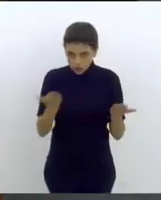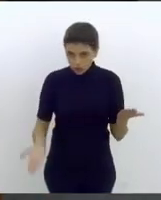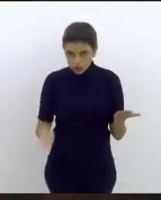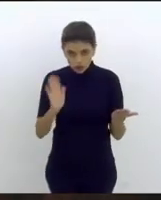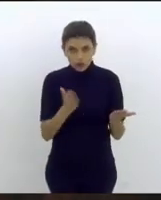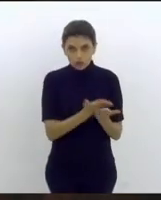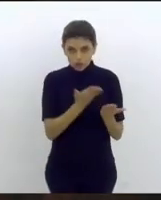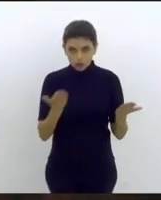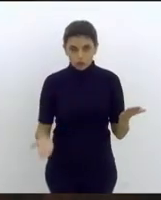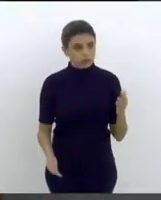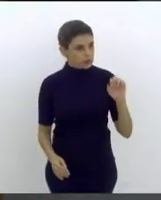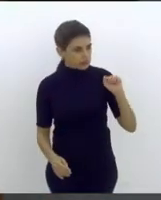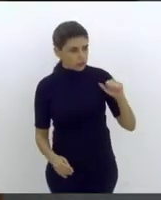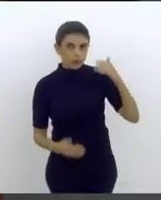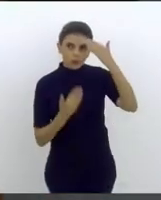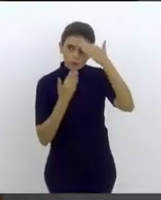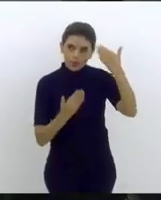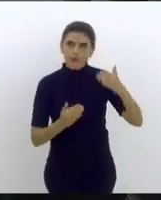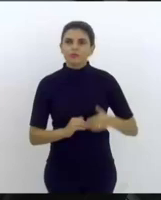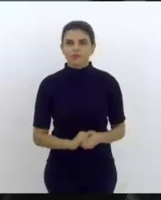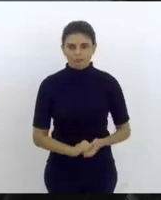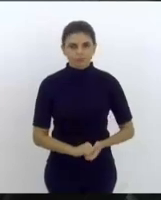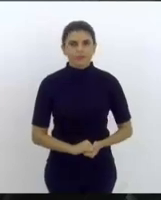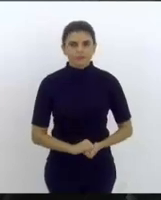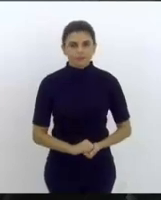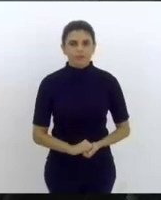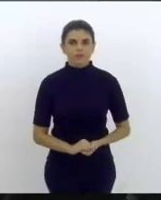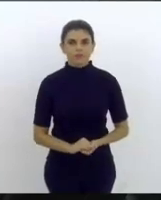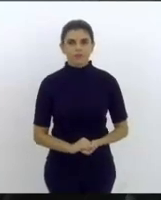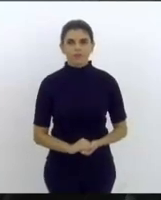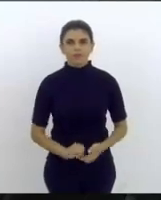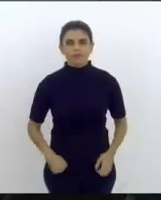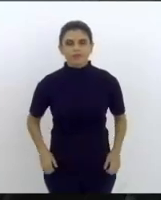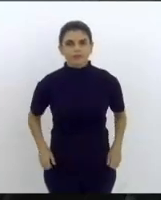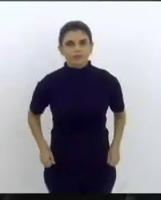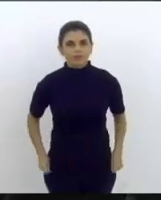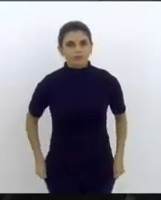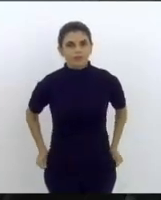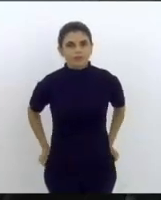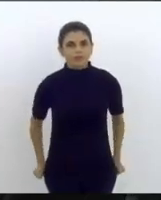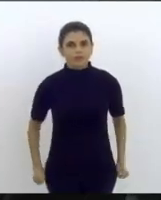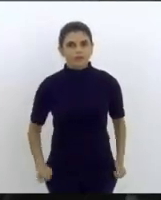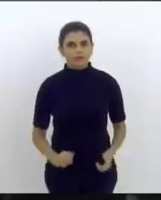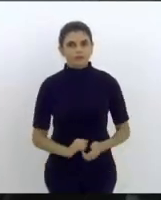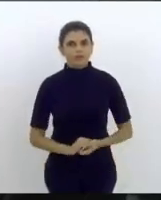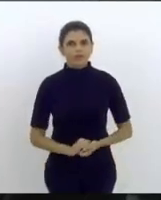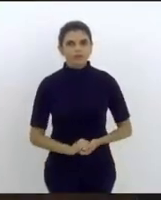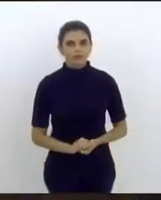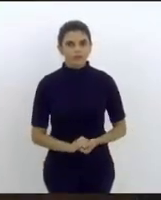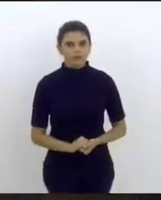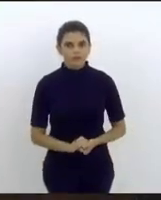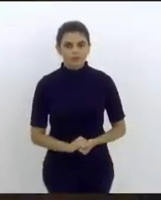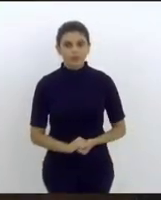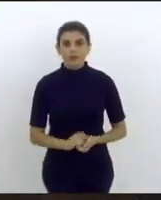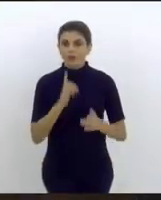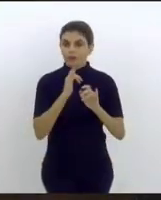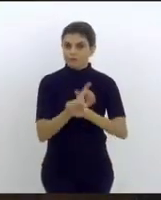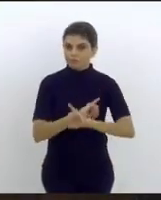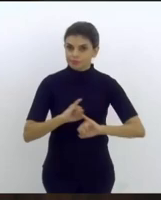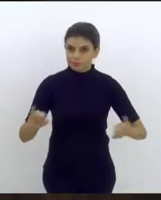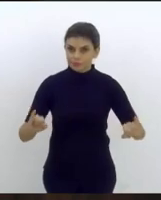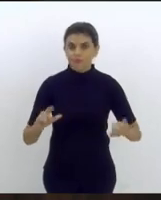sim obrigado só isso obrigado pronto pronto anuncio